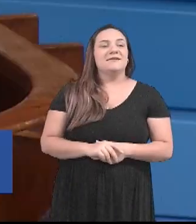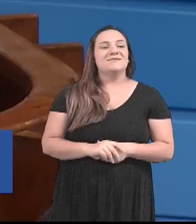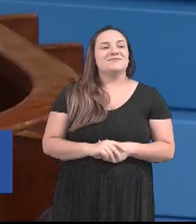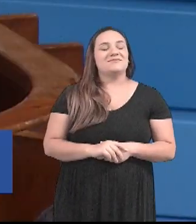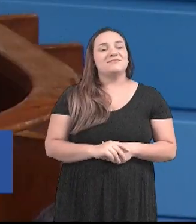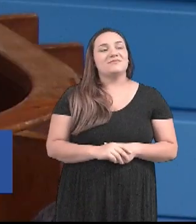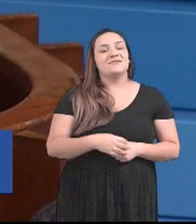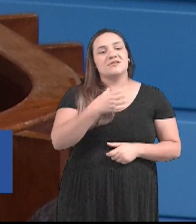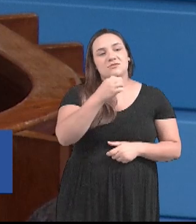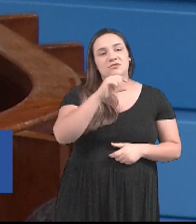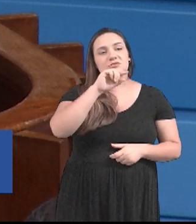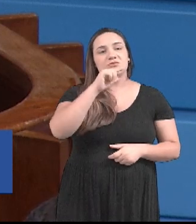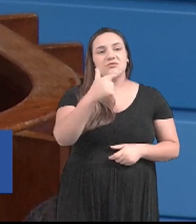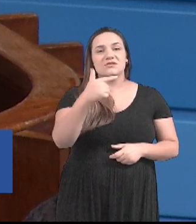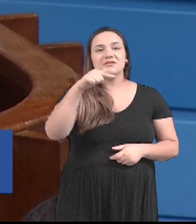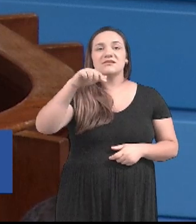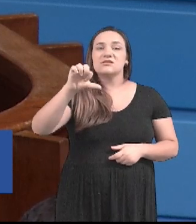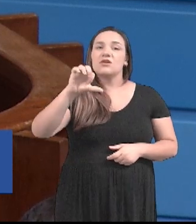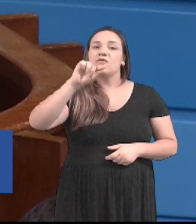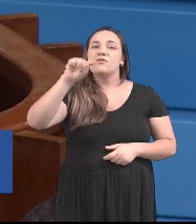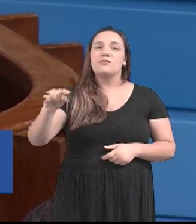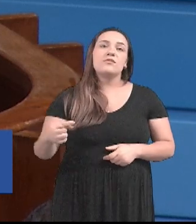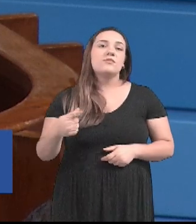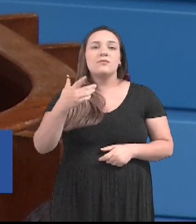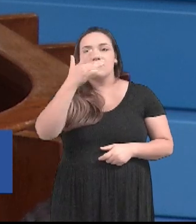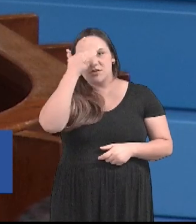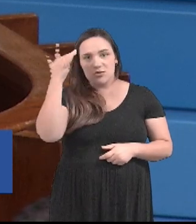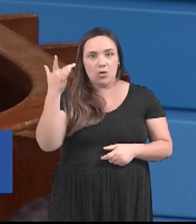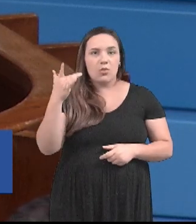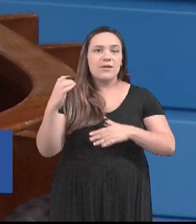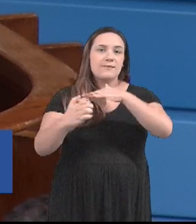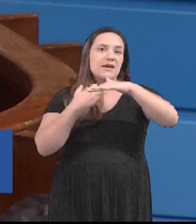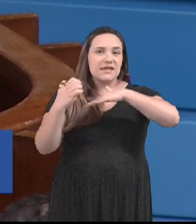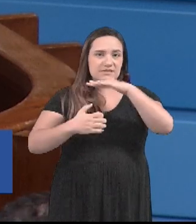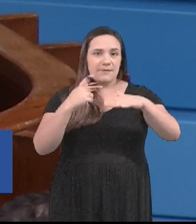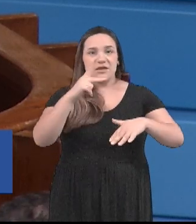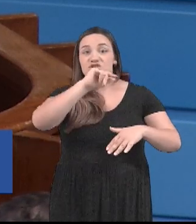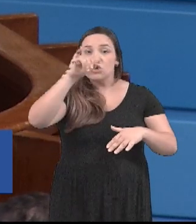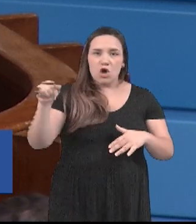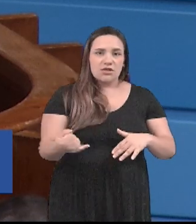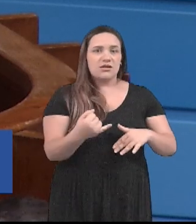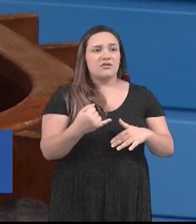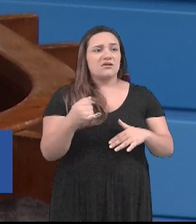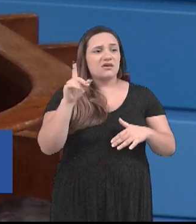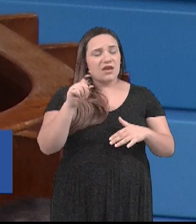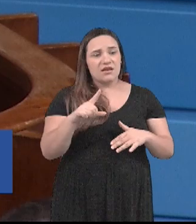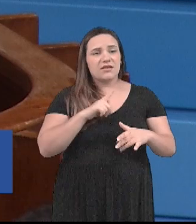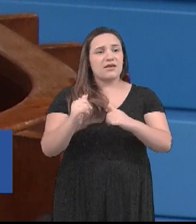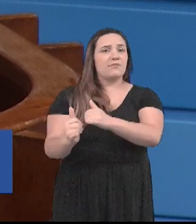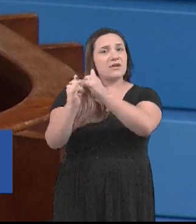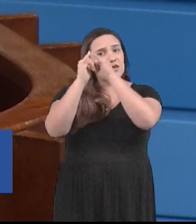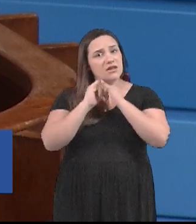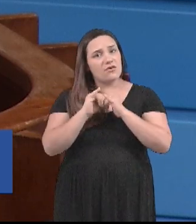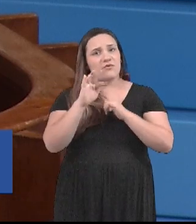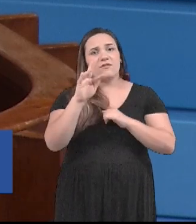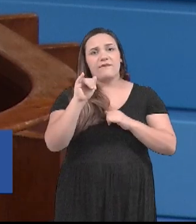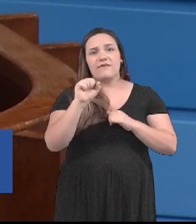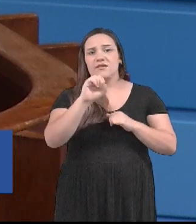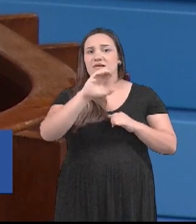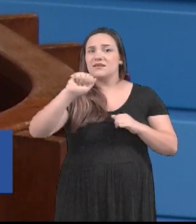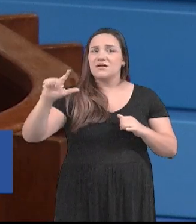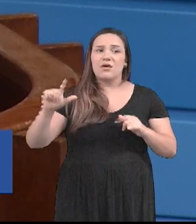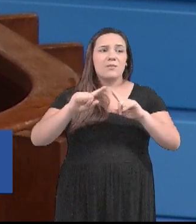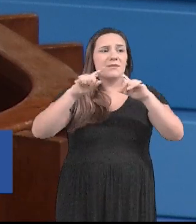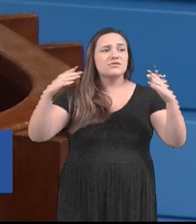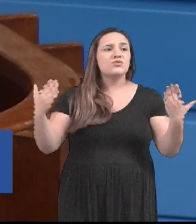6.279 pessoas jurídicas que eles informaram ser beneficiárias de incentivo fiscal, nos autos. Hoje,